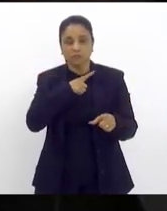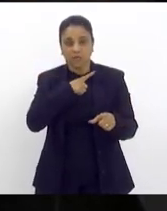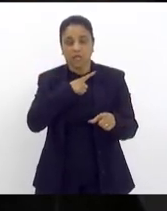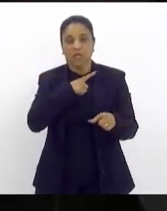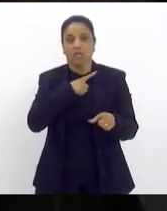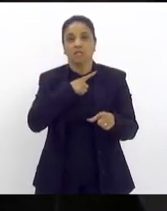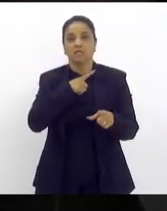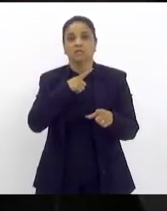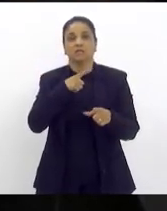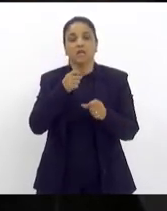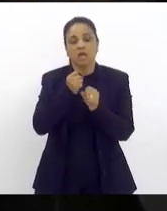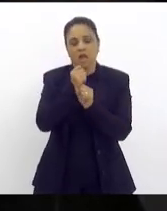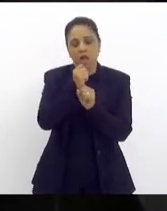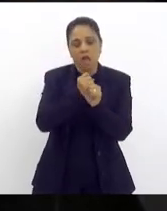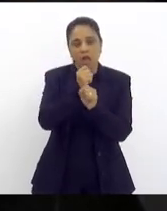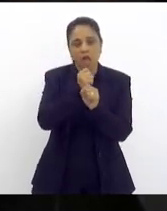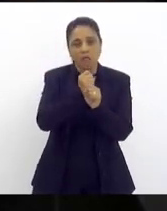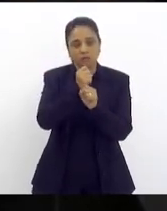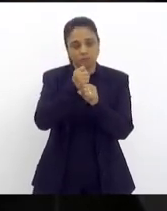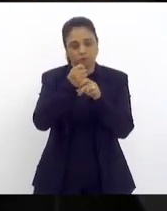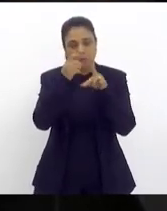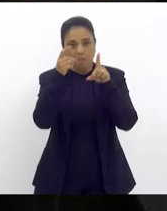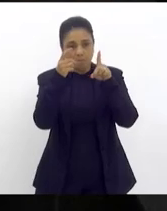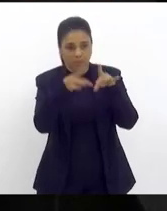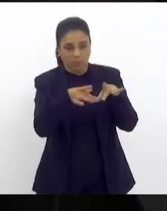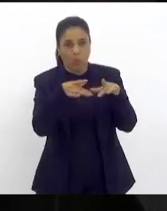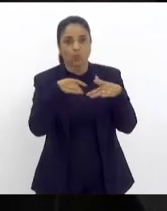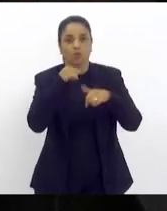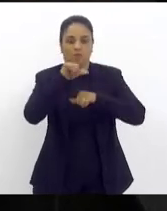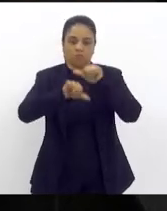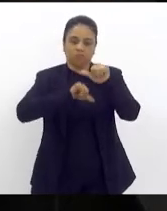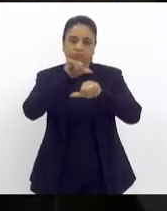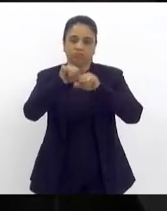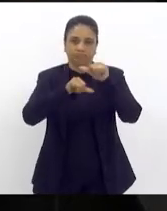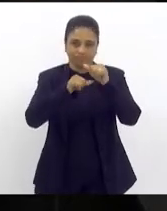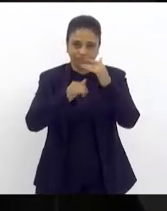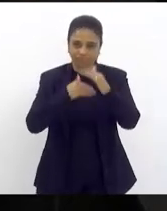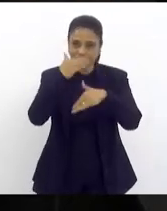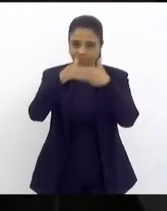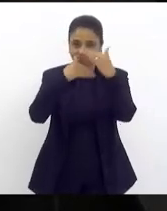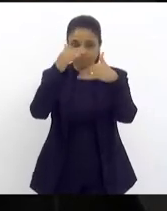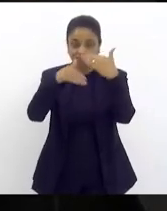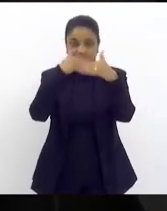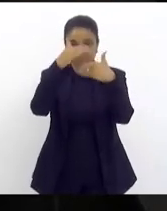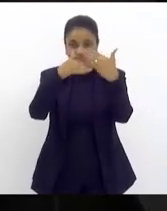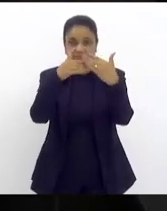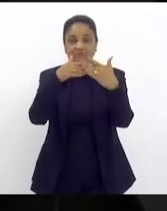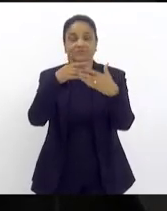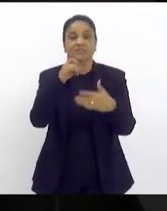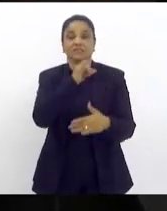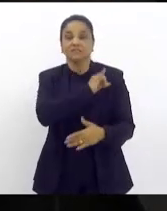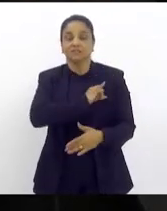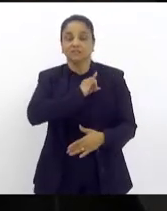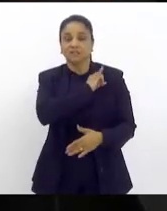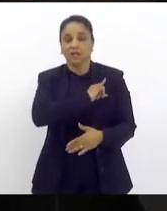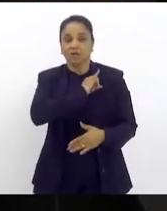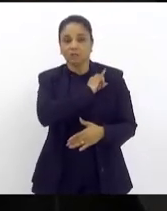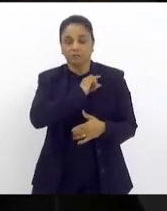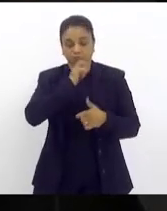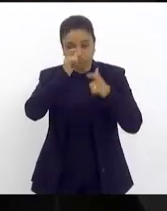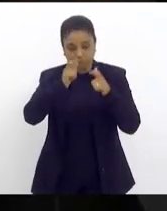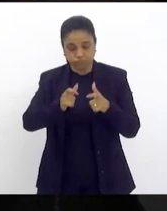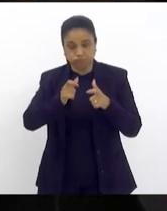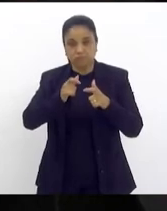subutilizada por anos de abandono, mas que vocês estão fazendo Itaguaí voltar no lugar de direito e